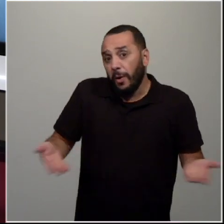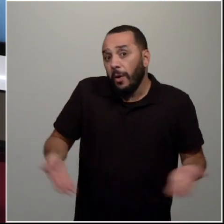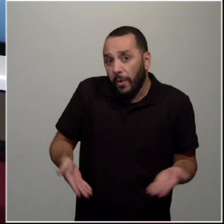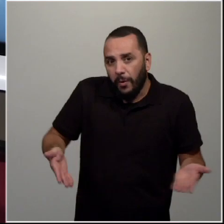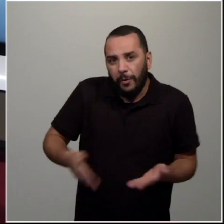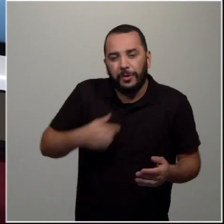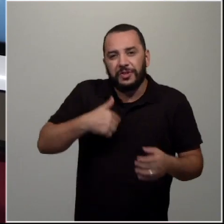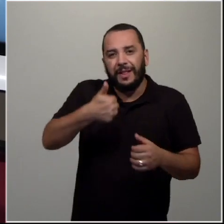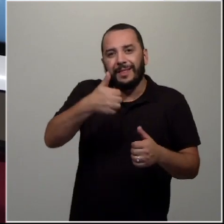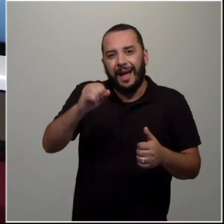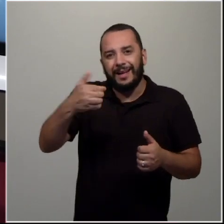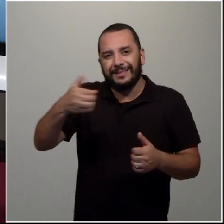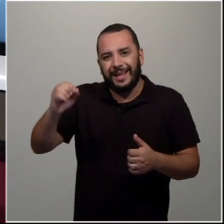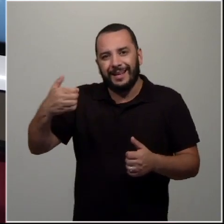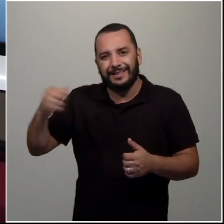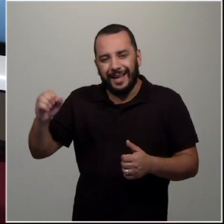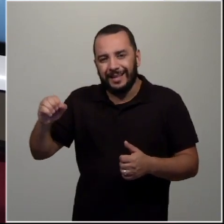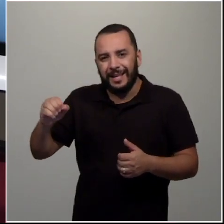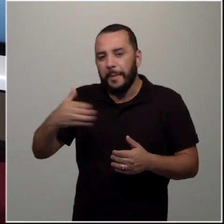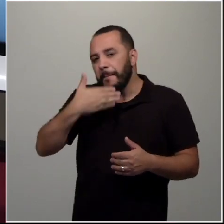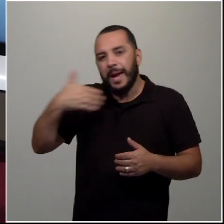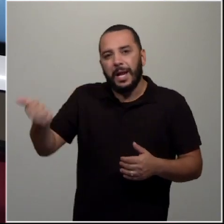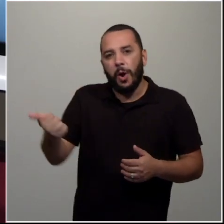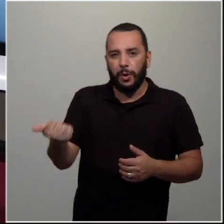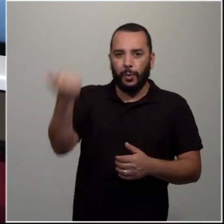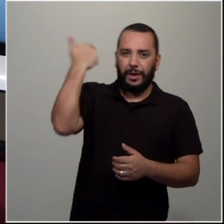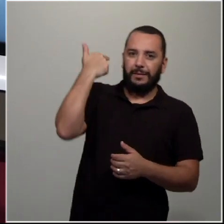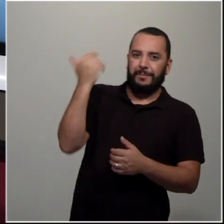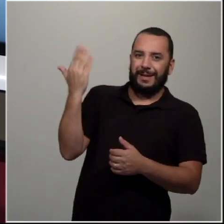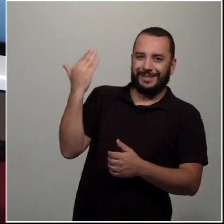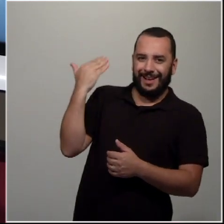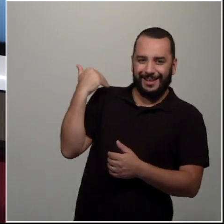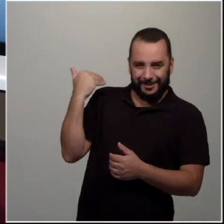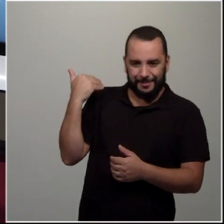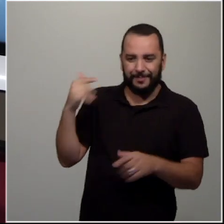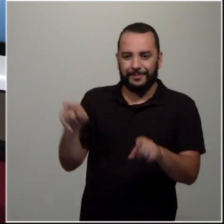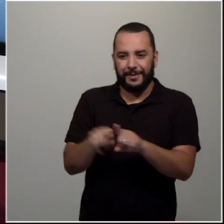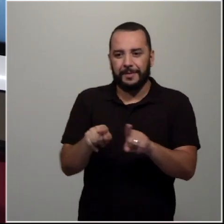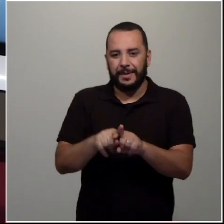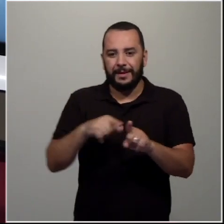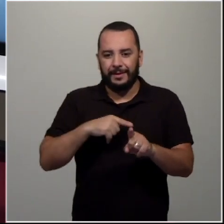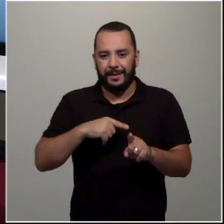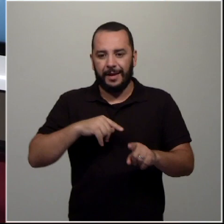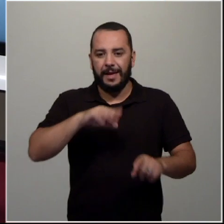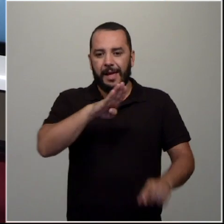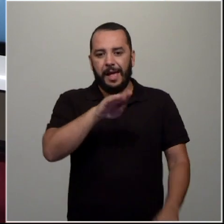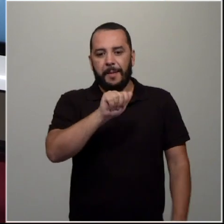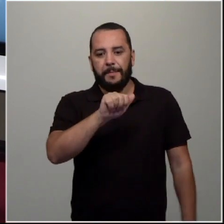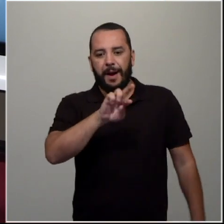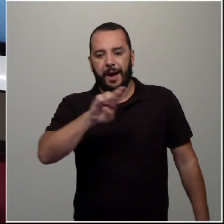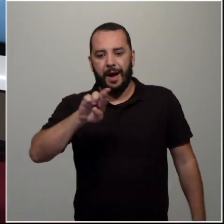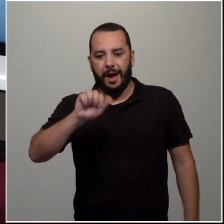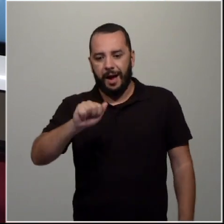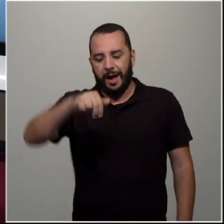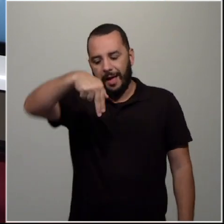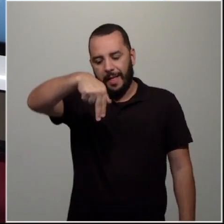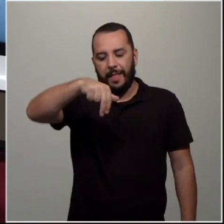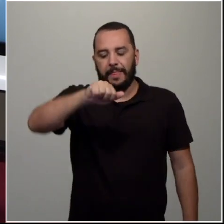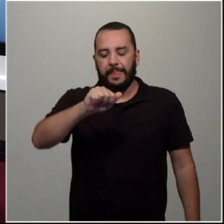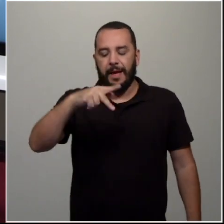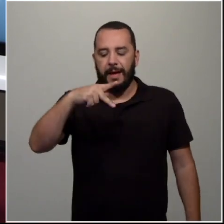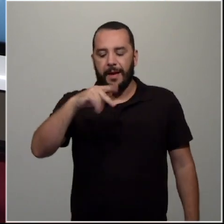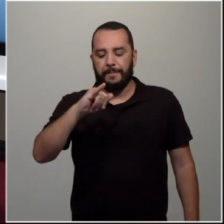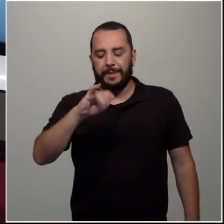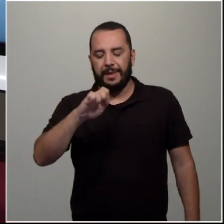existiam no passado é um outro exemplo foi que eu trouxe das barras e na p tem um material é bastante e